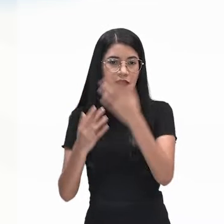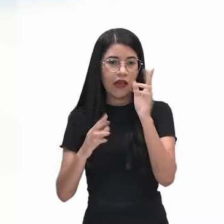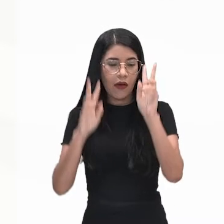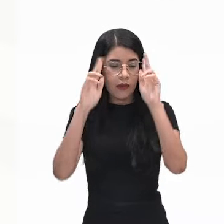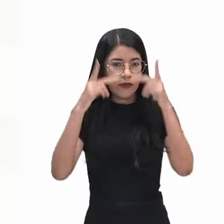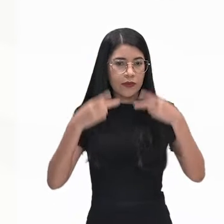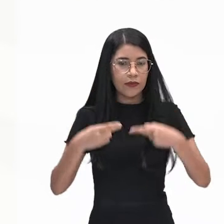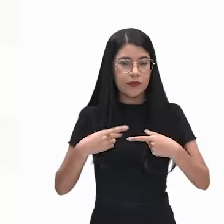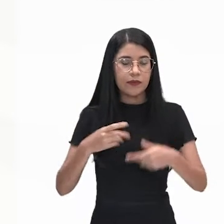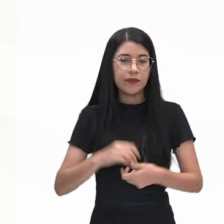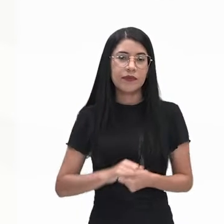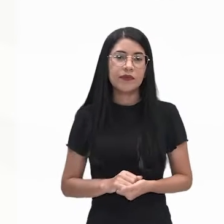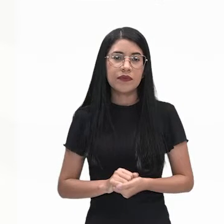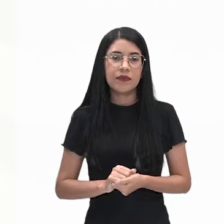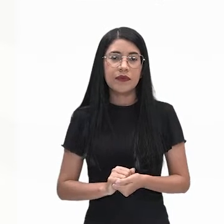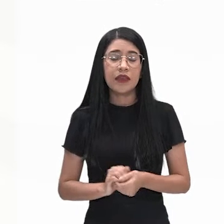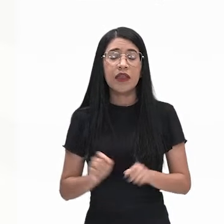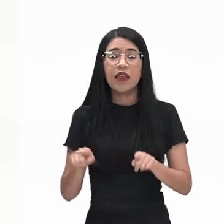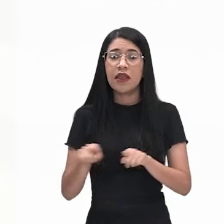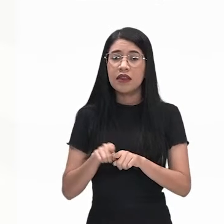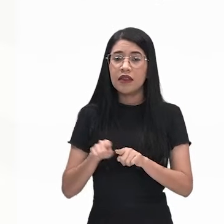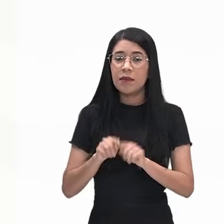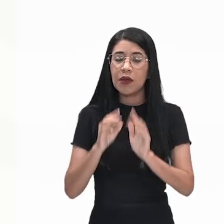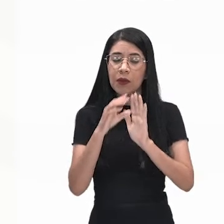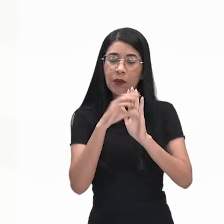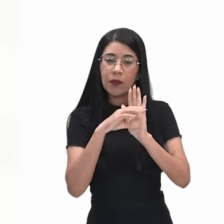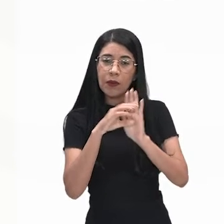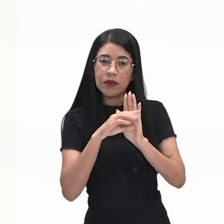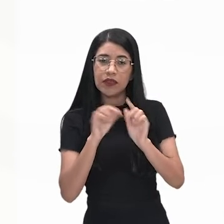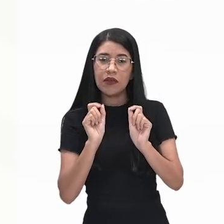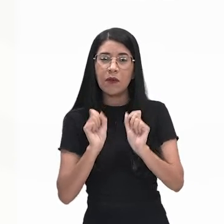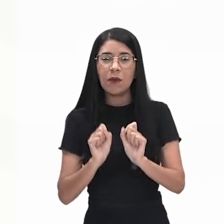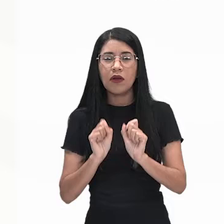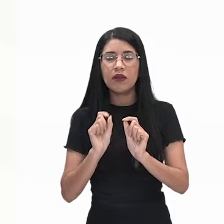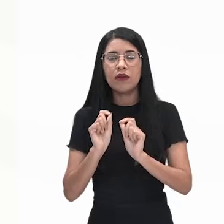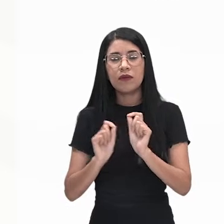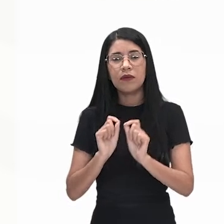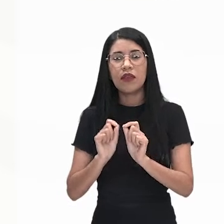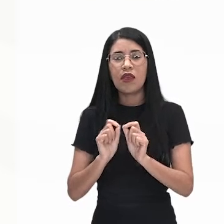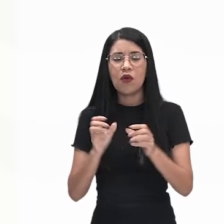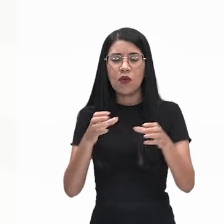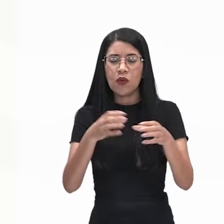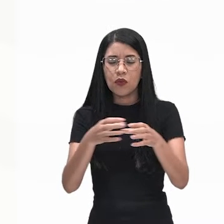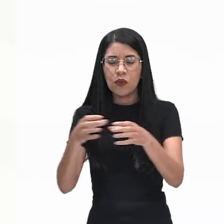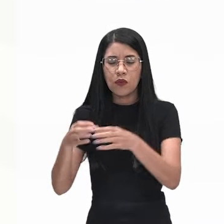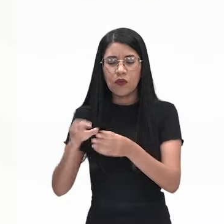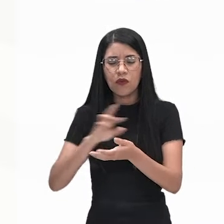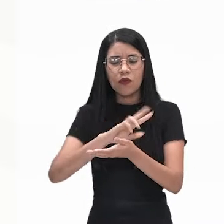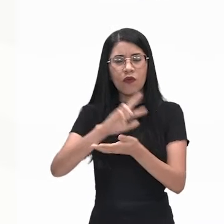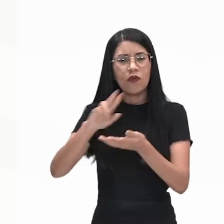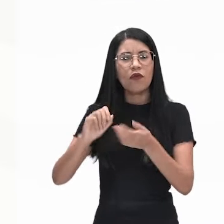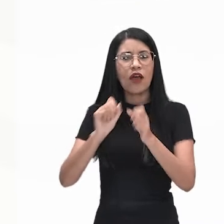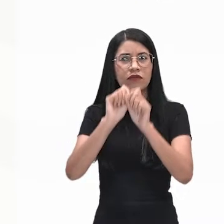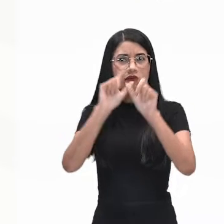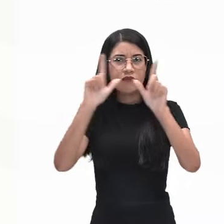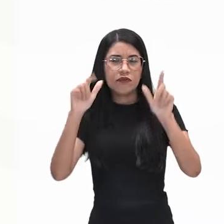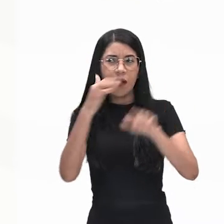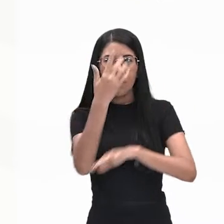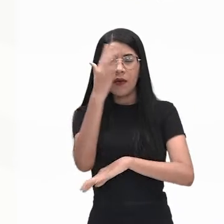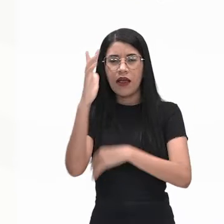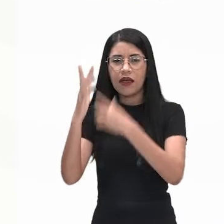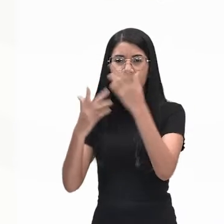certo? A gente pode definir também que o espaço geográfico é um conjunto integrado de paisagens, que são resultantes de